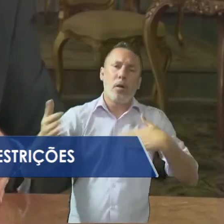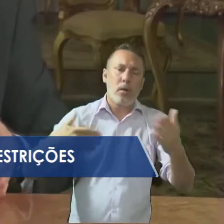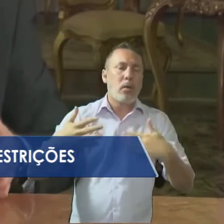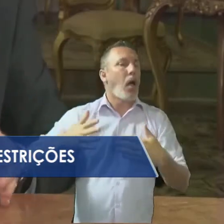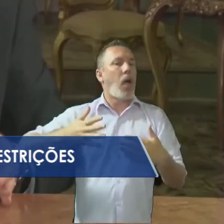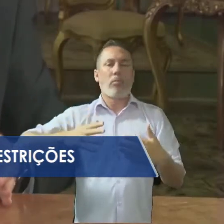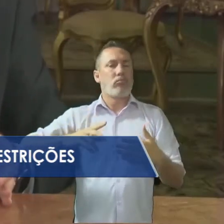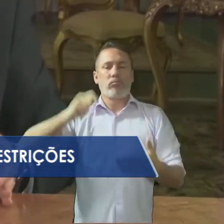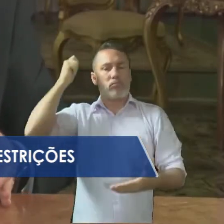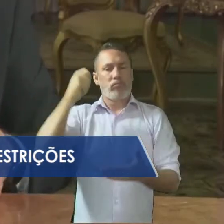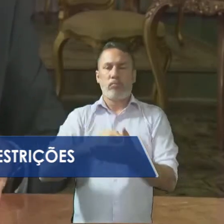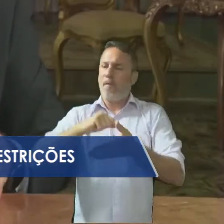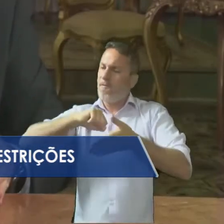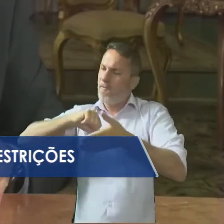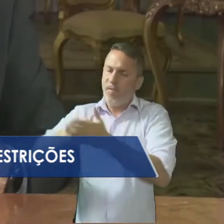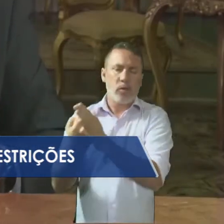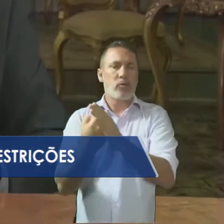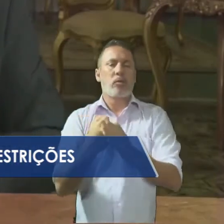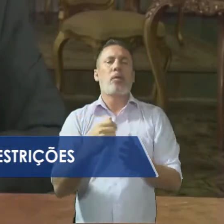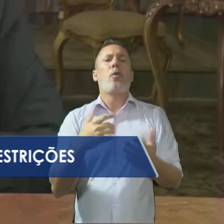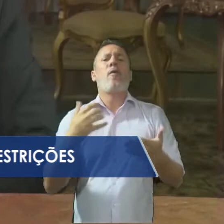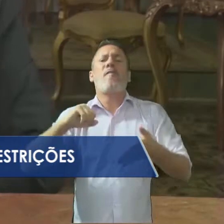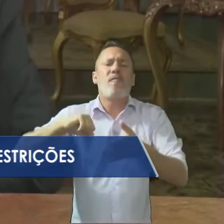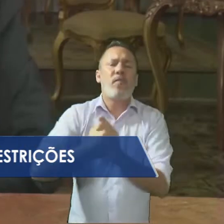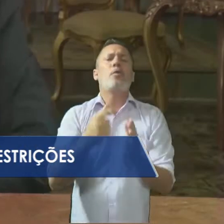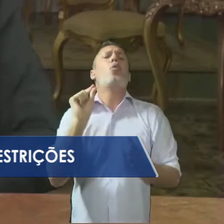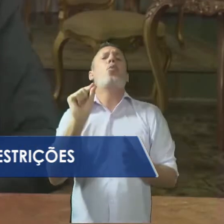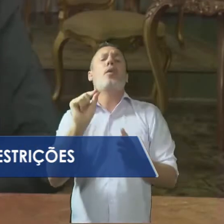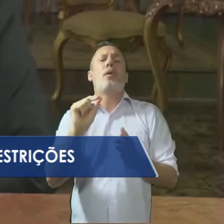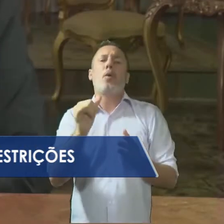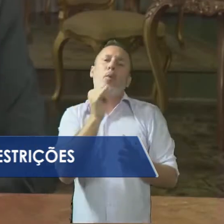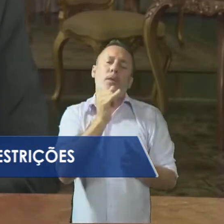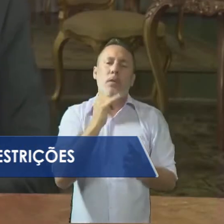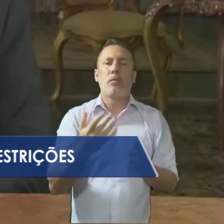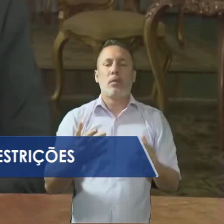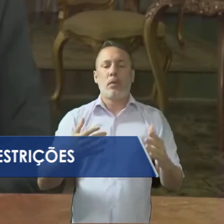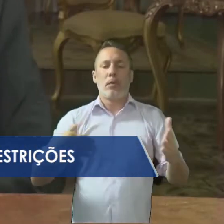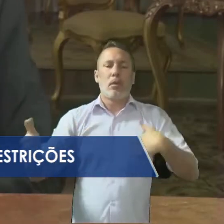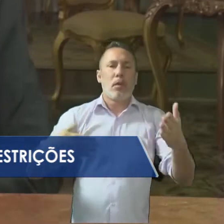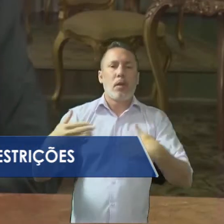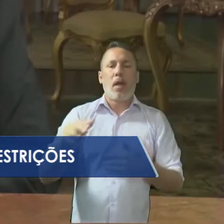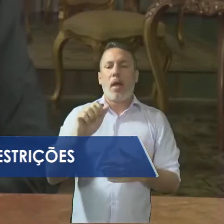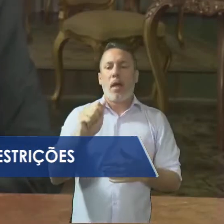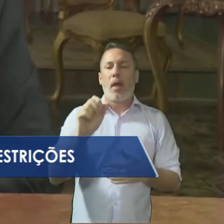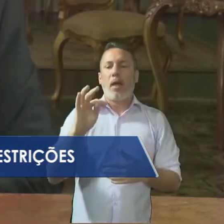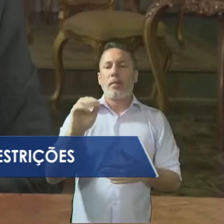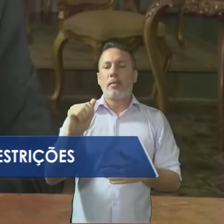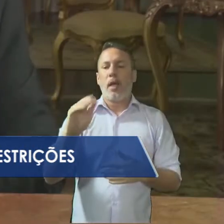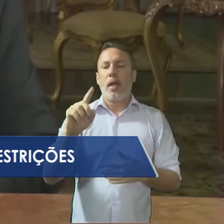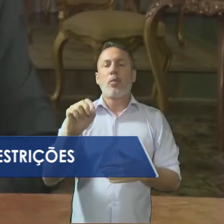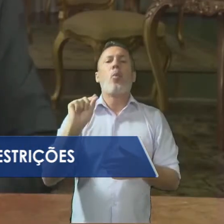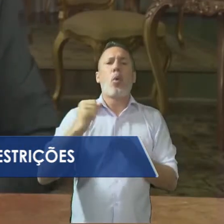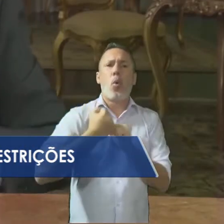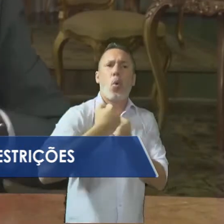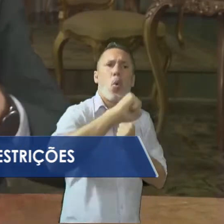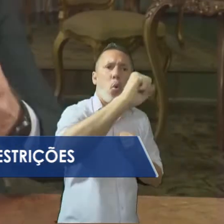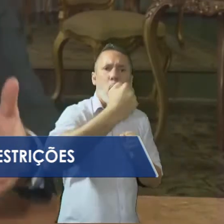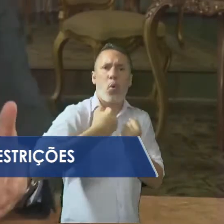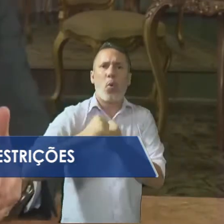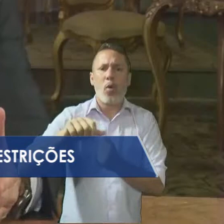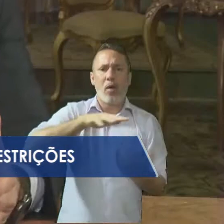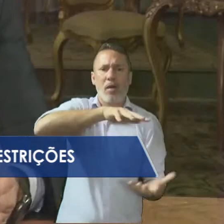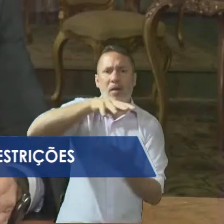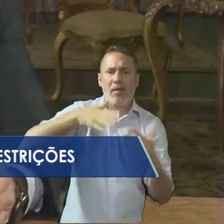consideradas essenciais algumas atividades por exemplo um cadista não será mais com certa considerada essencial